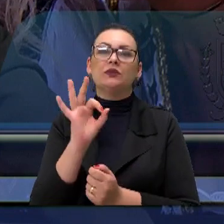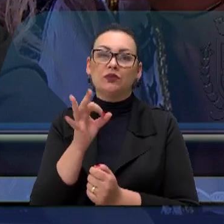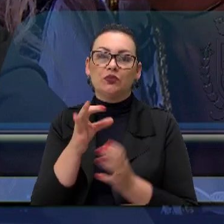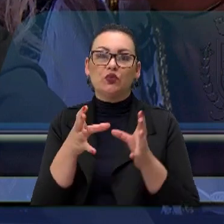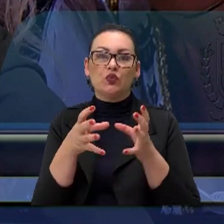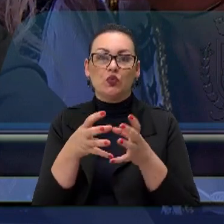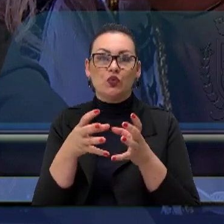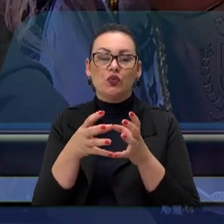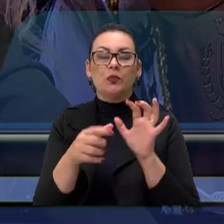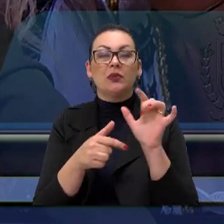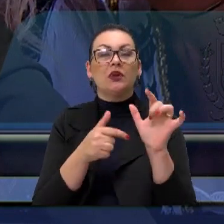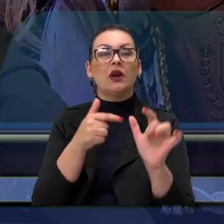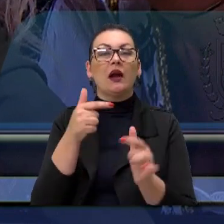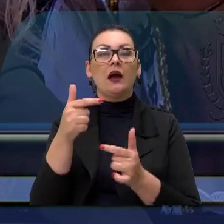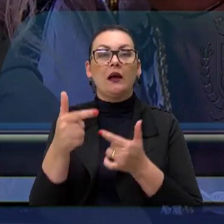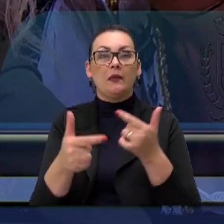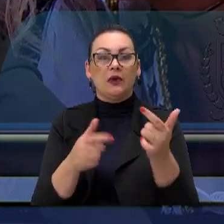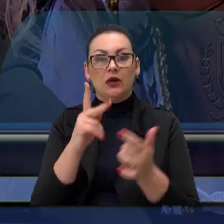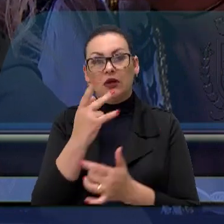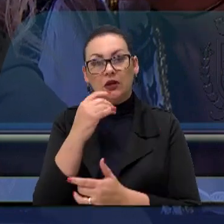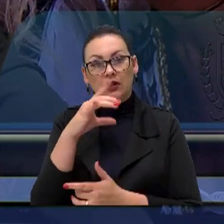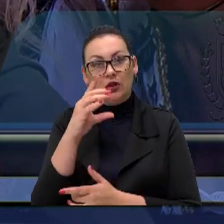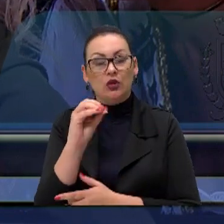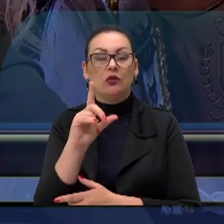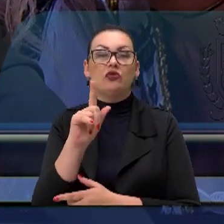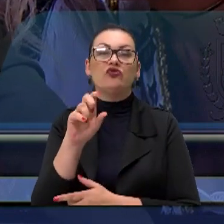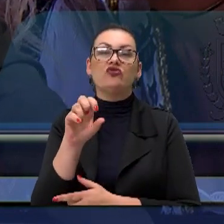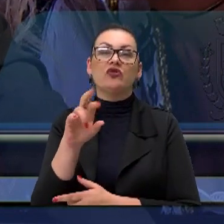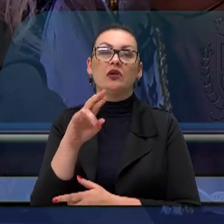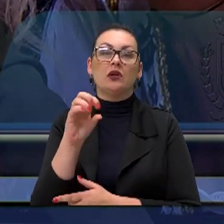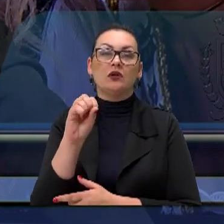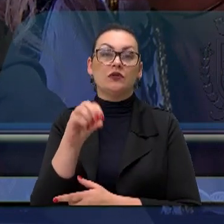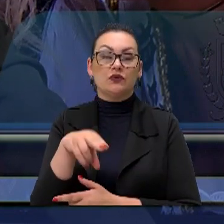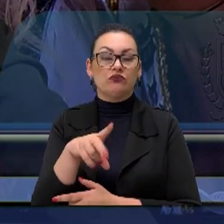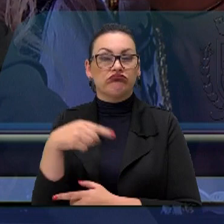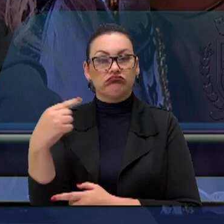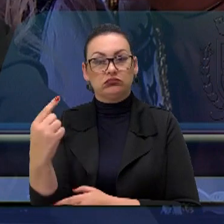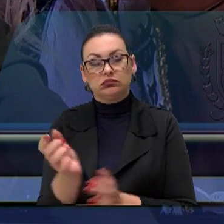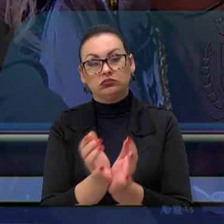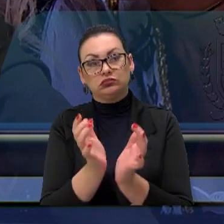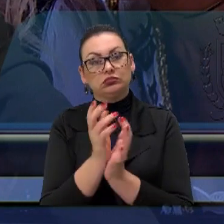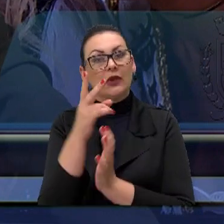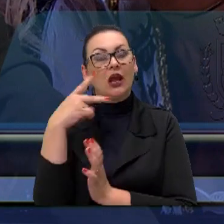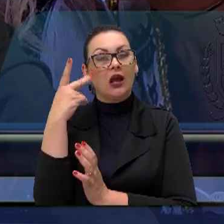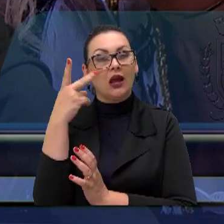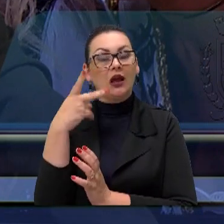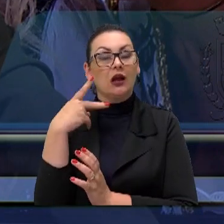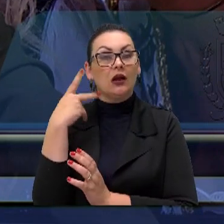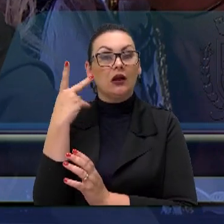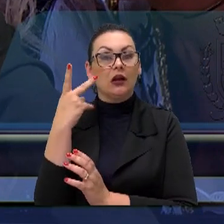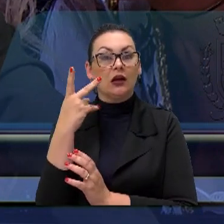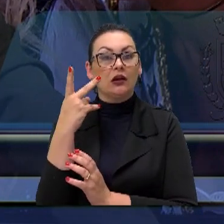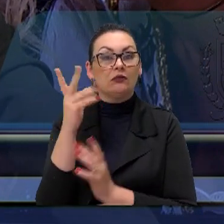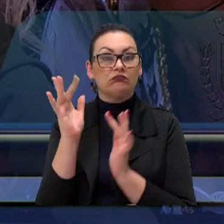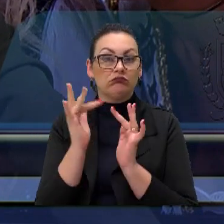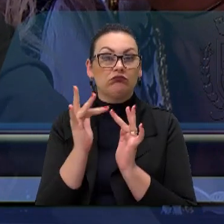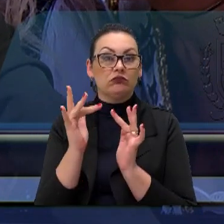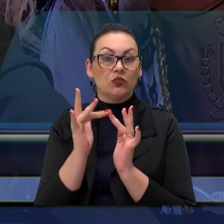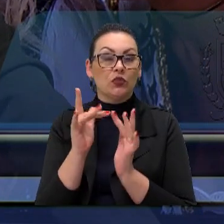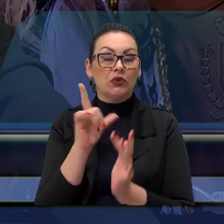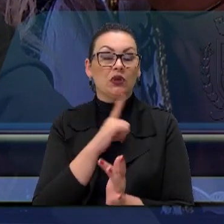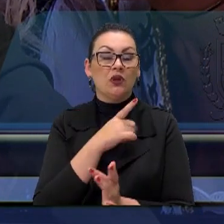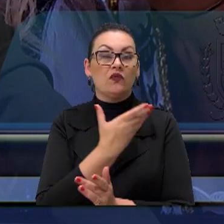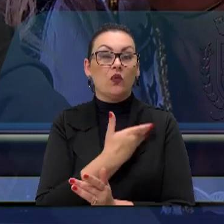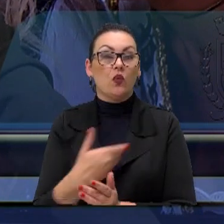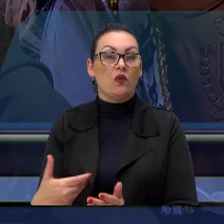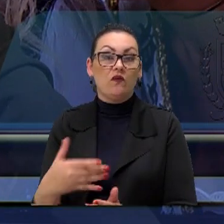o grupo que está trabalhando isso, o Ildonei, o Gerson e os demais colegas vereadores, e já o contato que houve com o